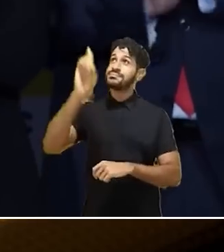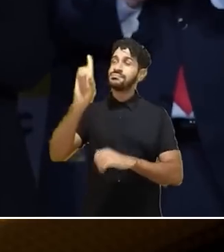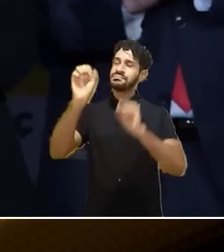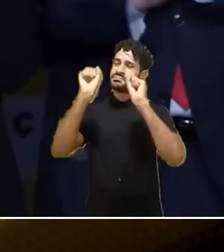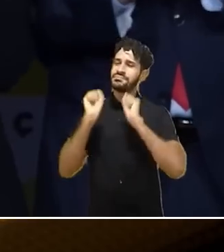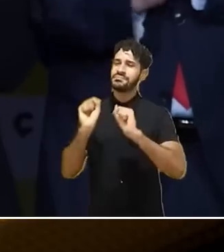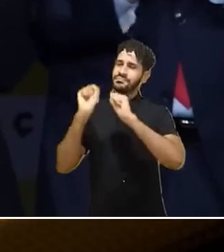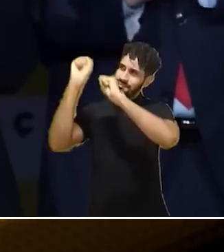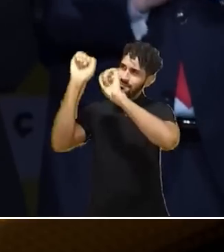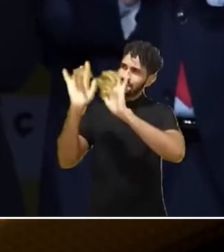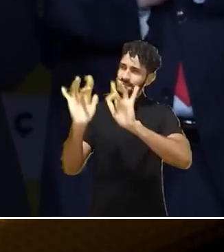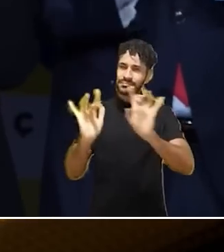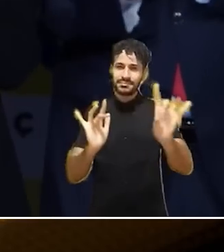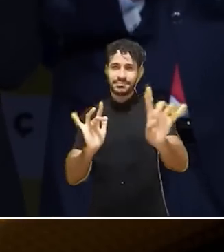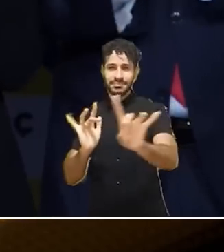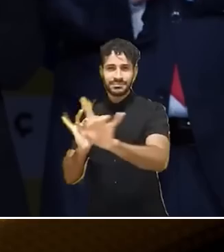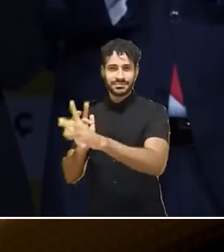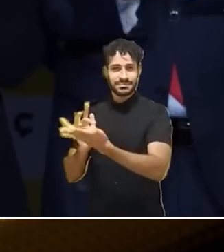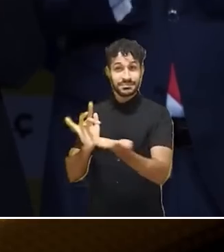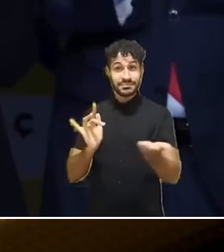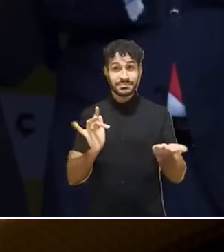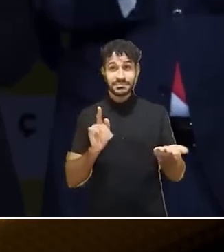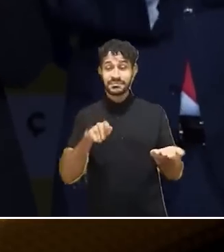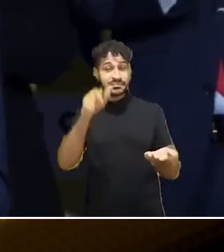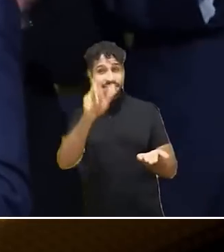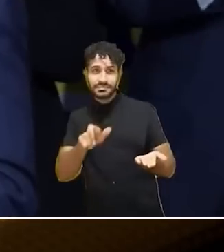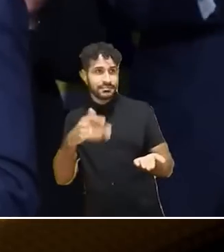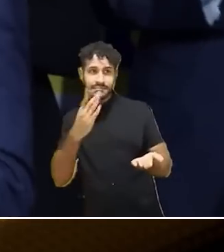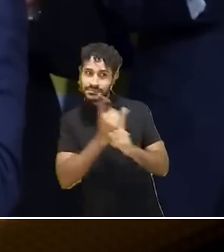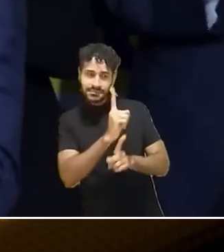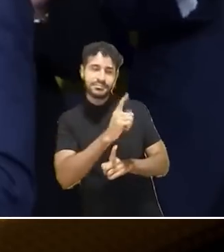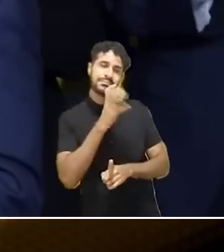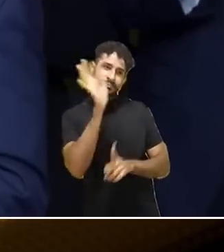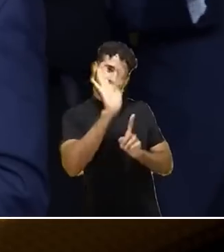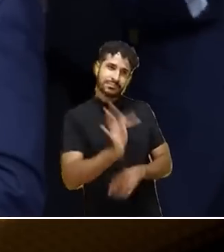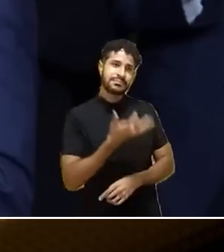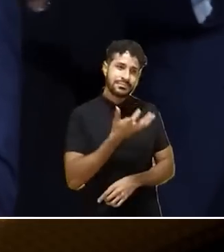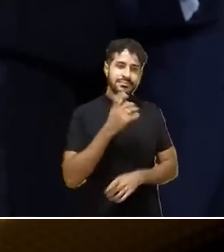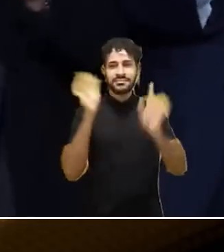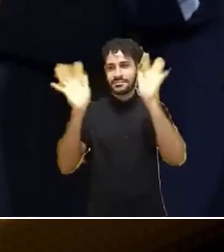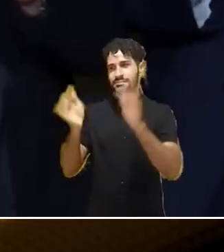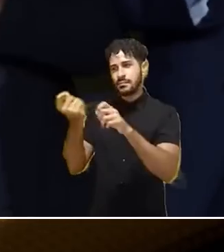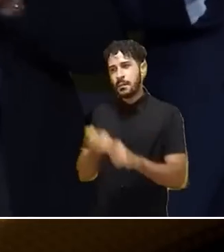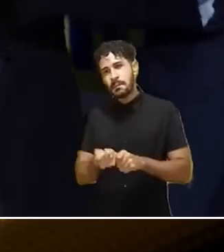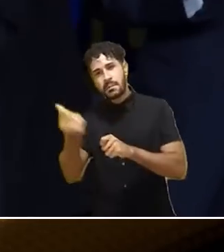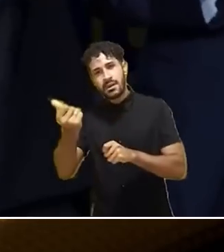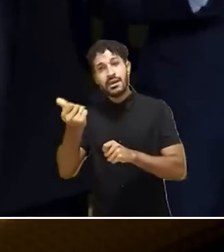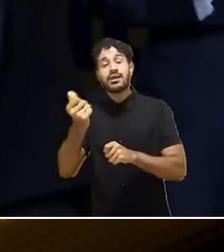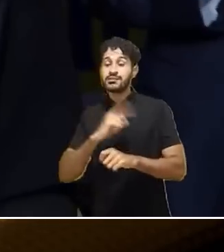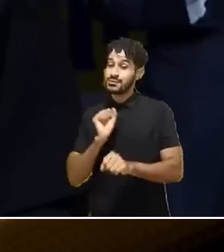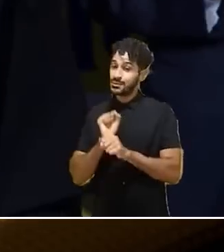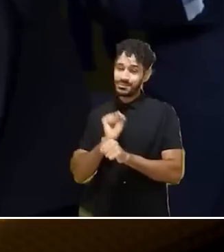tuitor João Amoedo um dos principais peões aí do Tabuleiro contra um